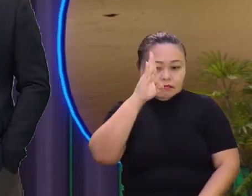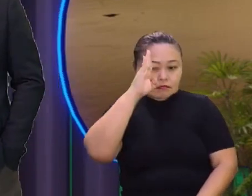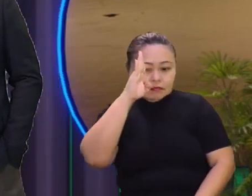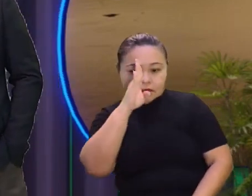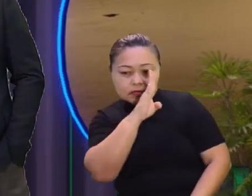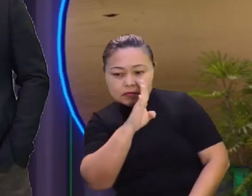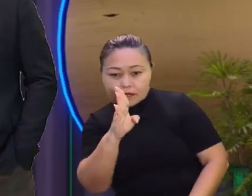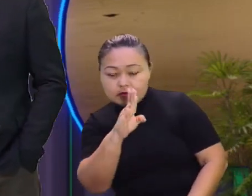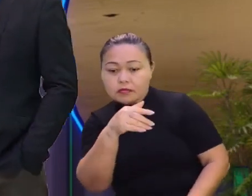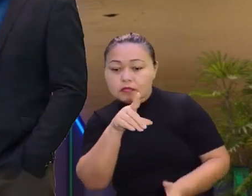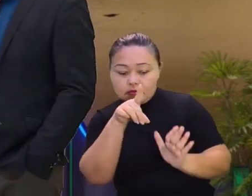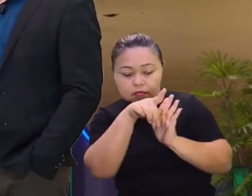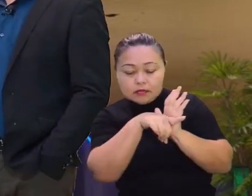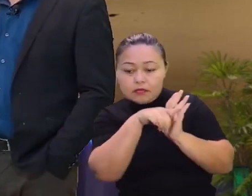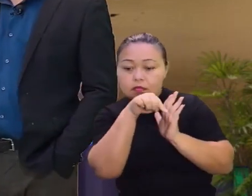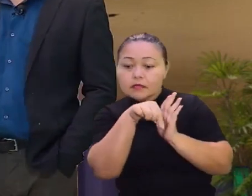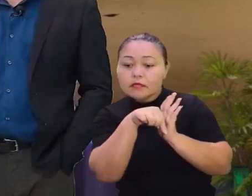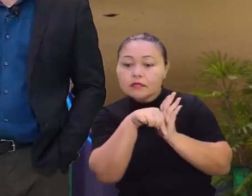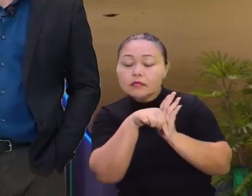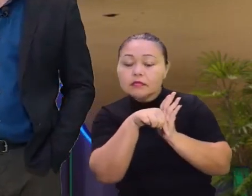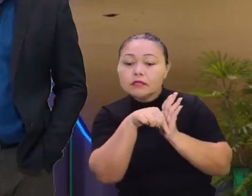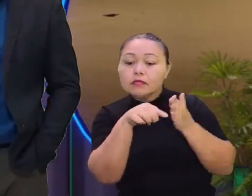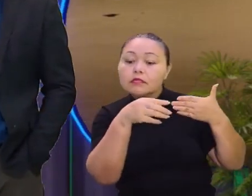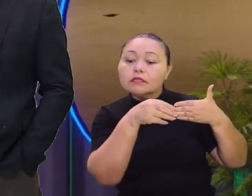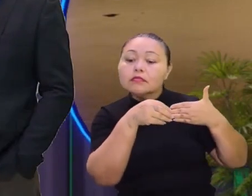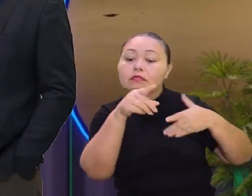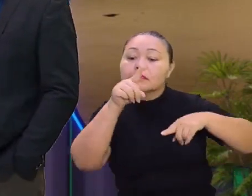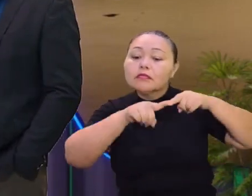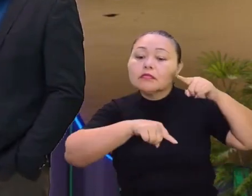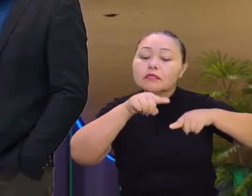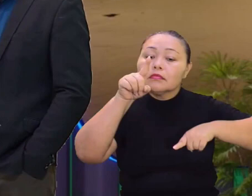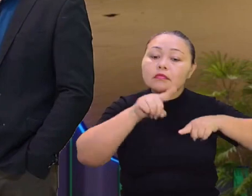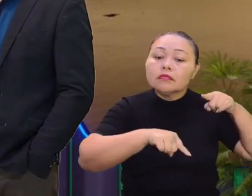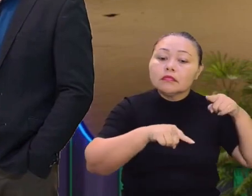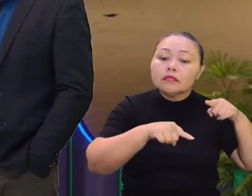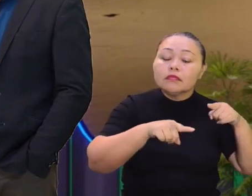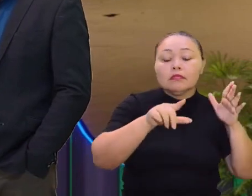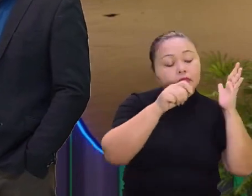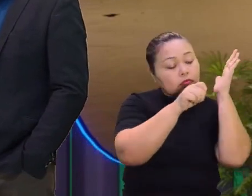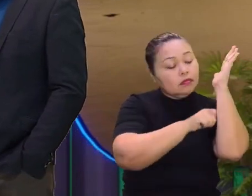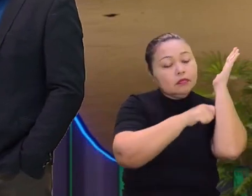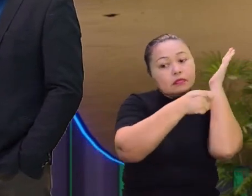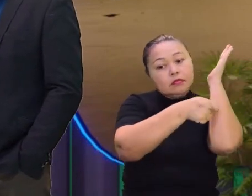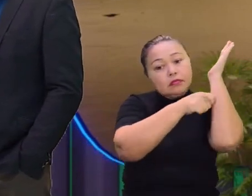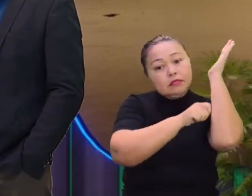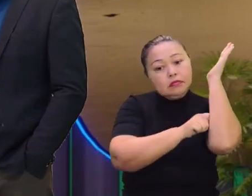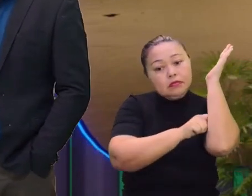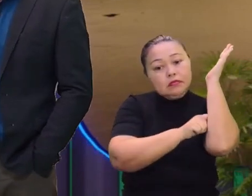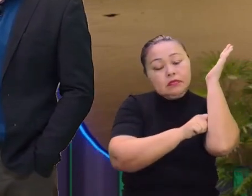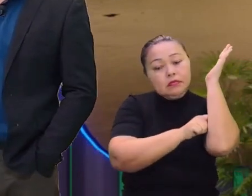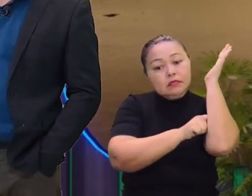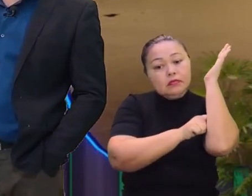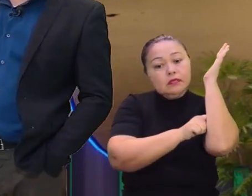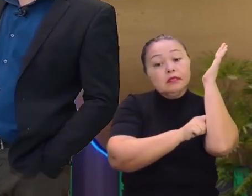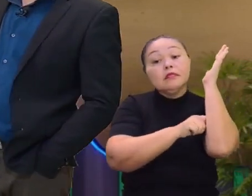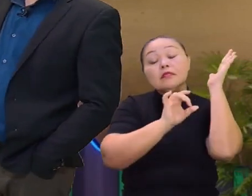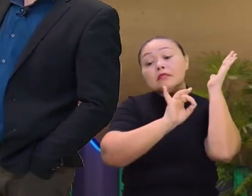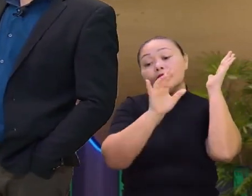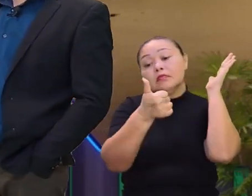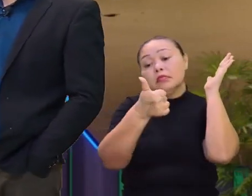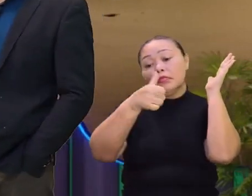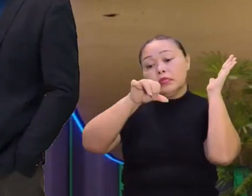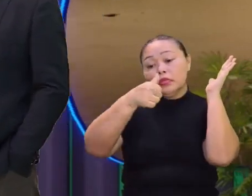dessa ferrovia era escoar a produção do látex, da borracha. Só